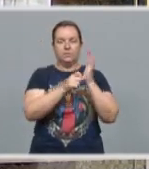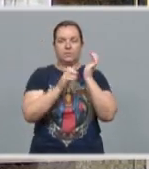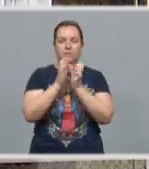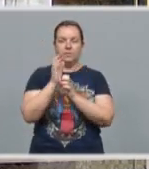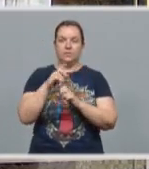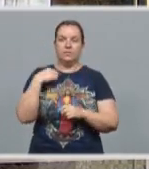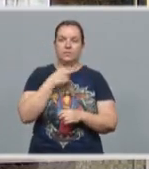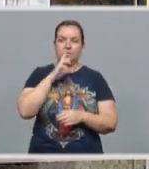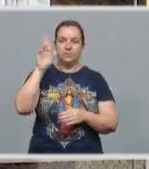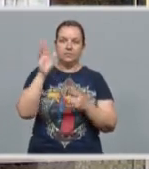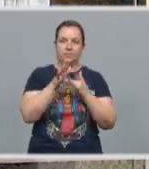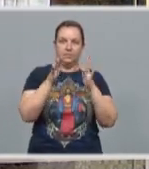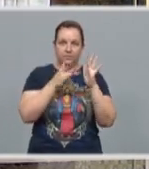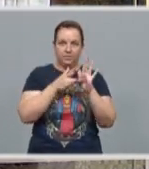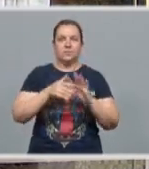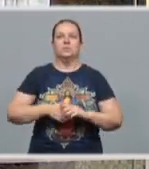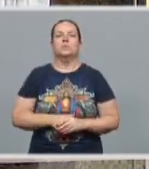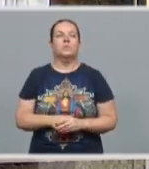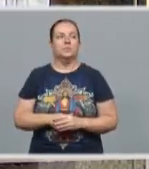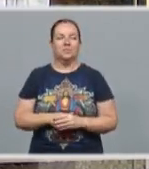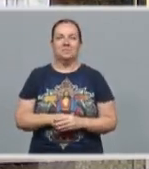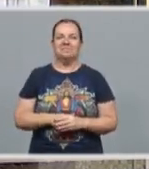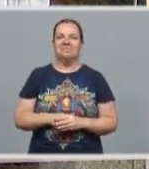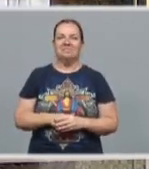nosso Senhor Jesus Cristo.